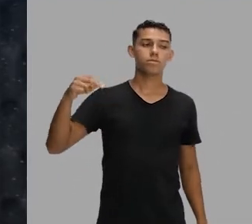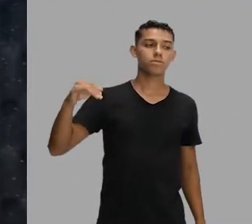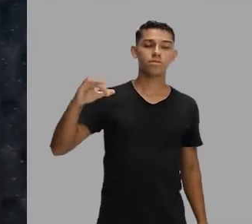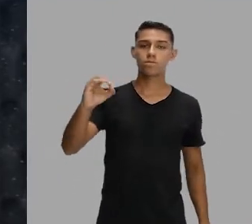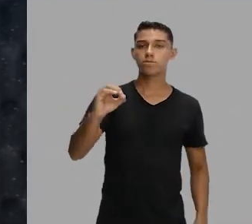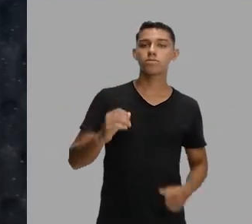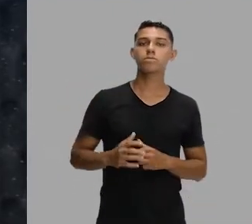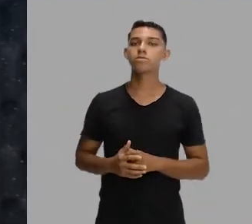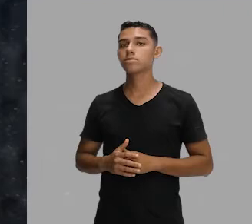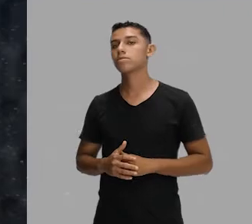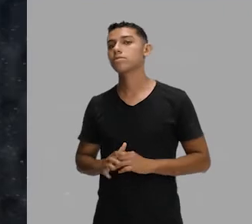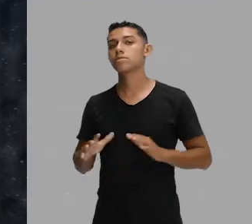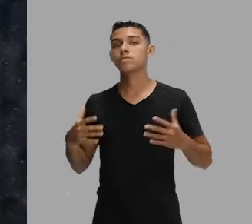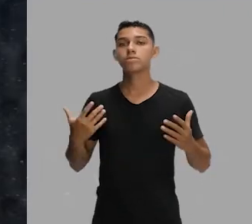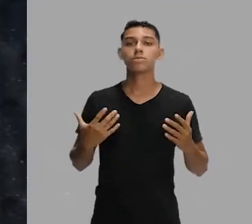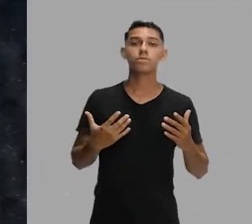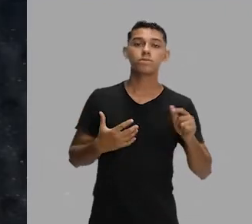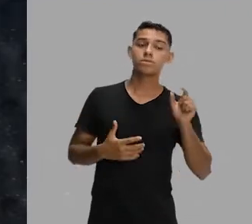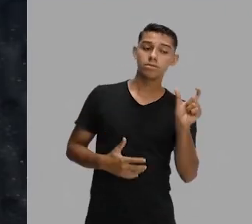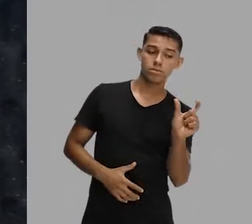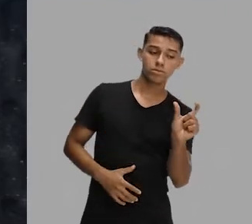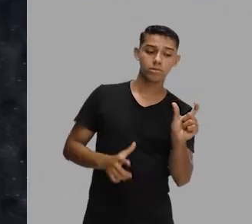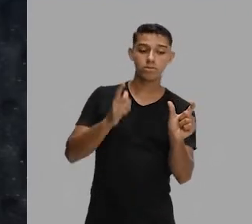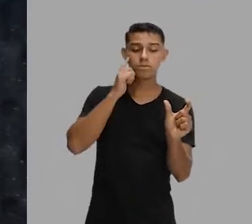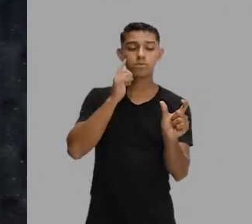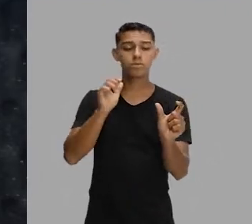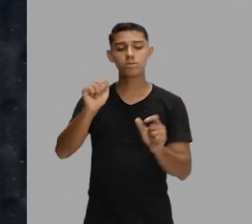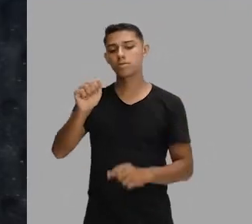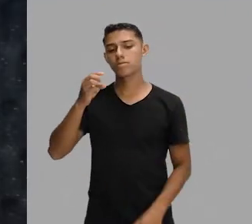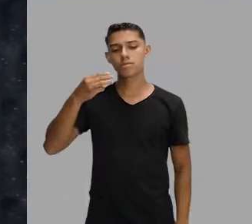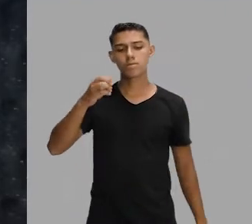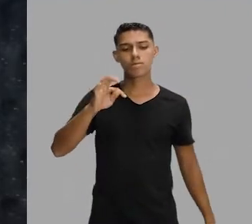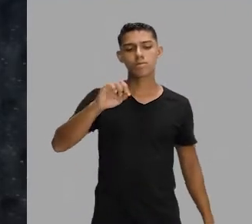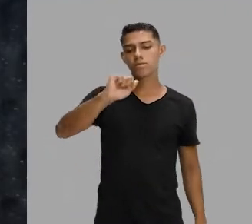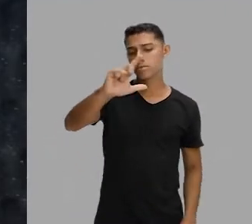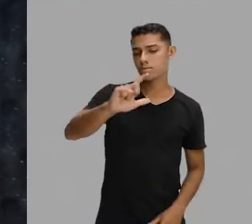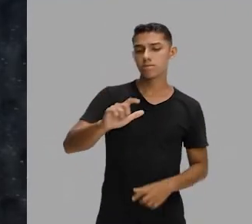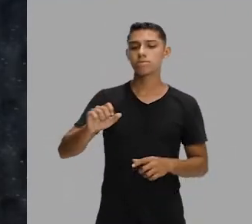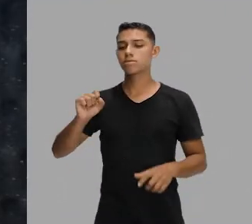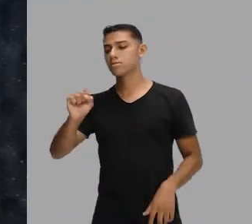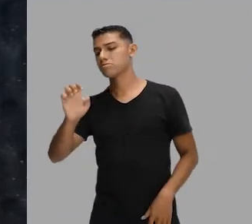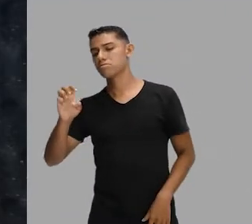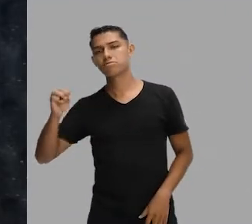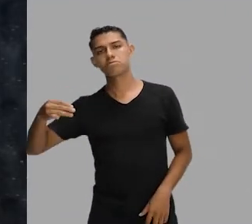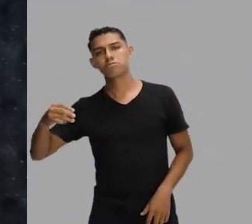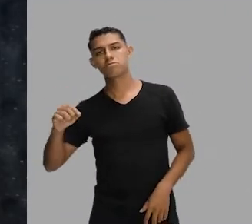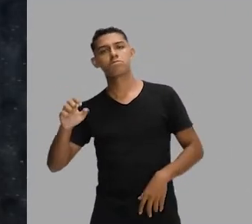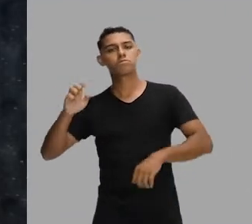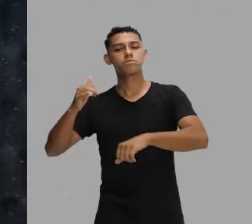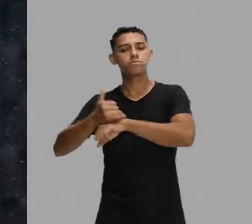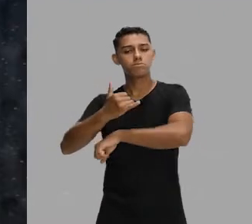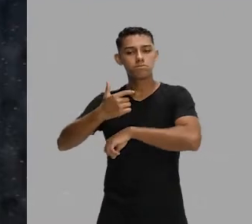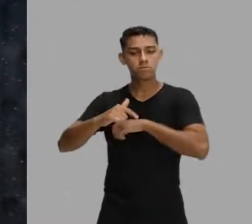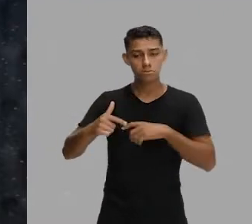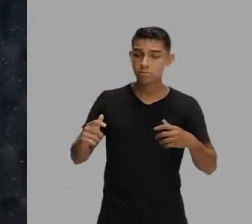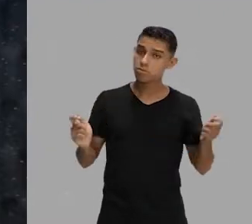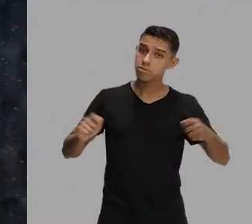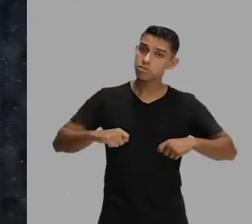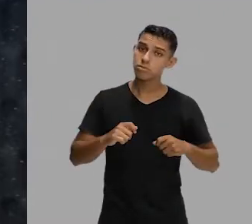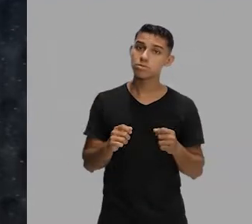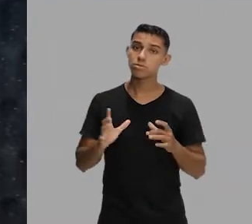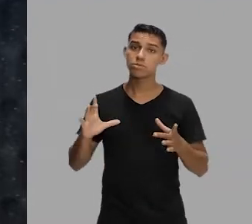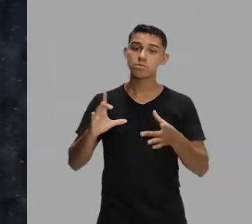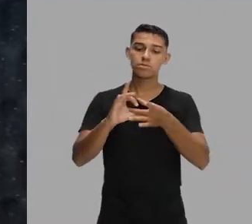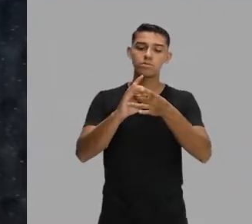ametal. Um ametal se ligando a hidrogênio, semimetal se ligando ao hidrogênio ou a